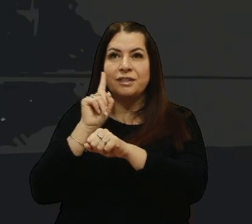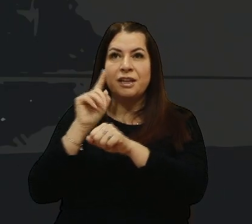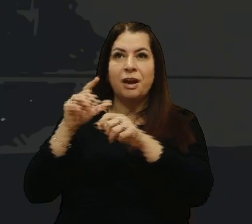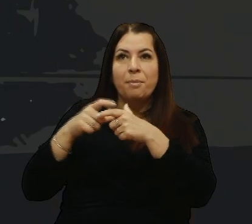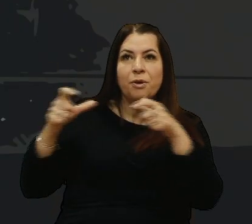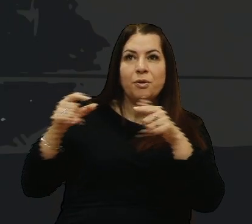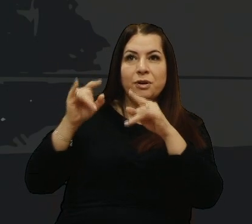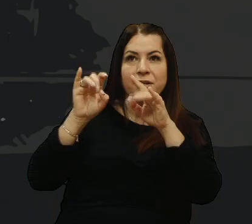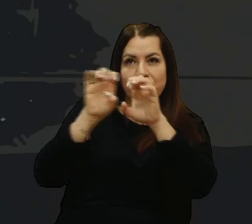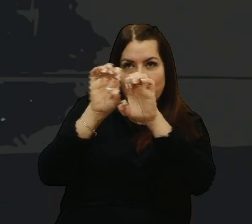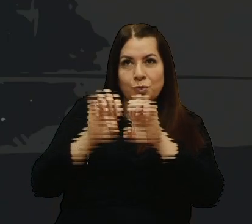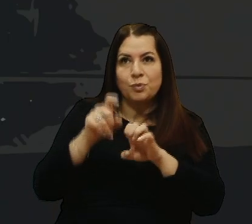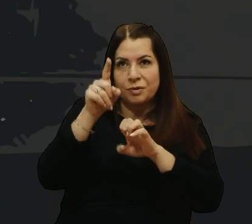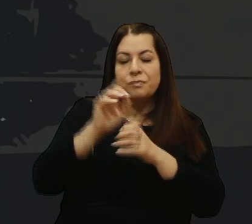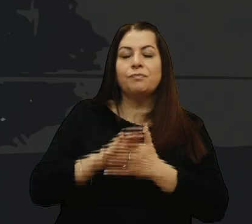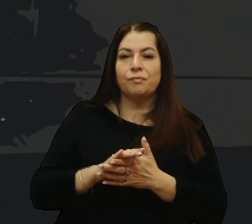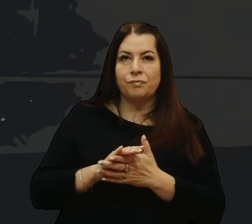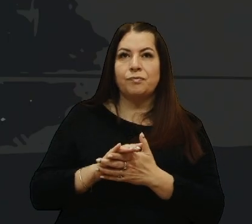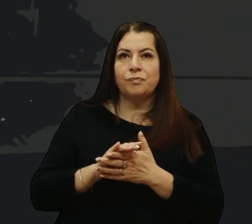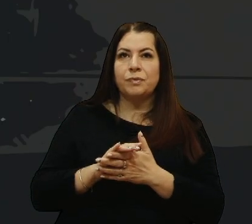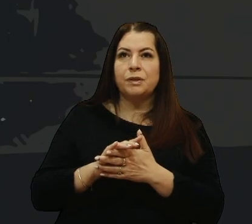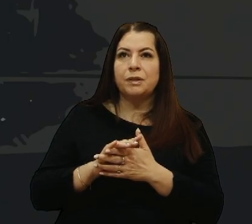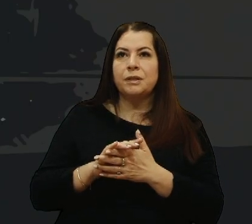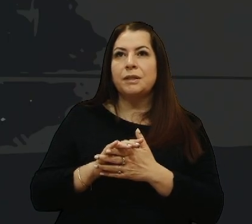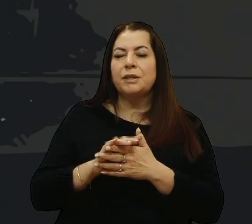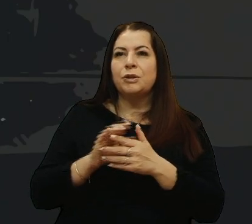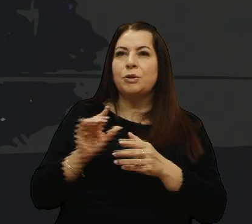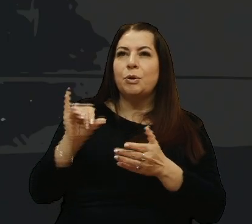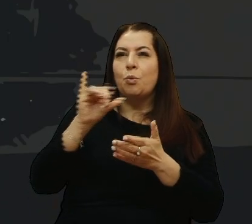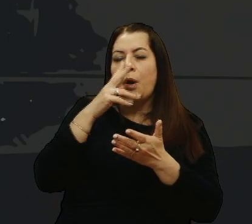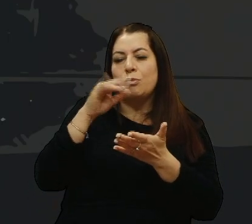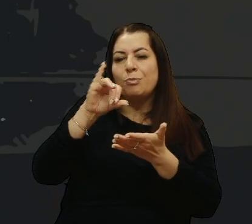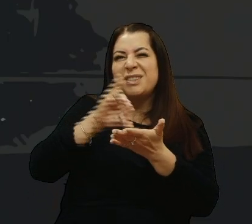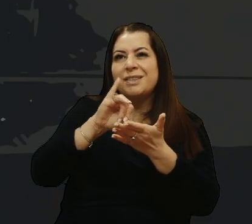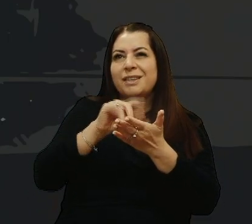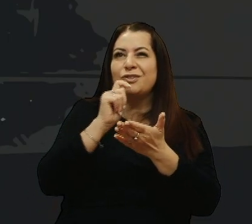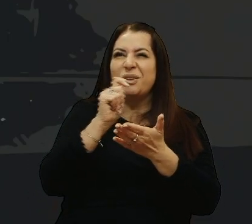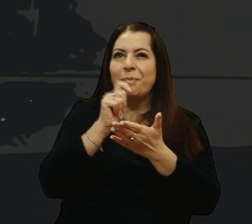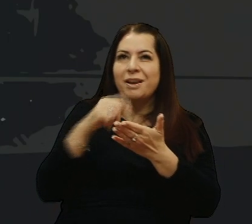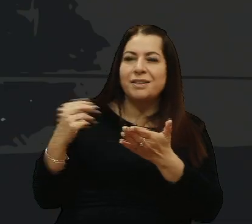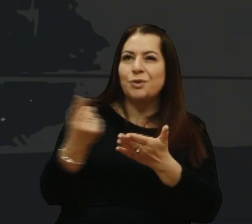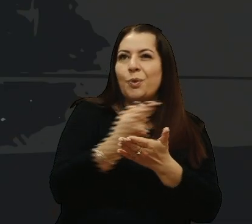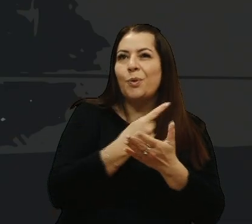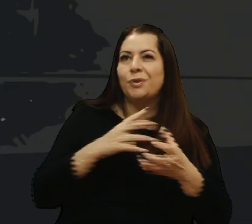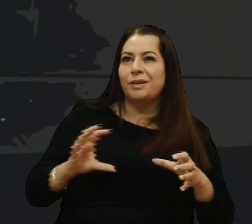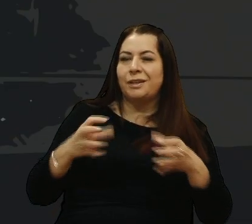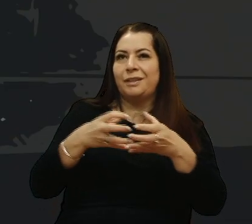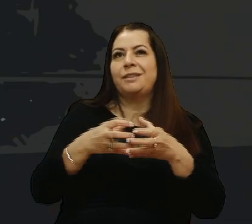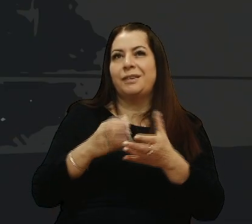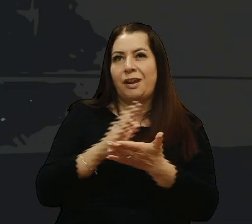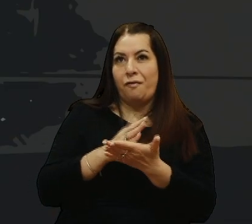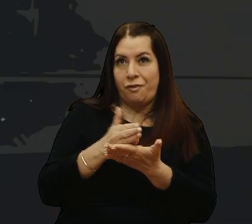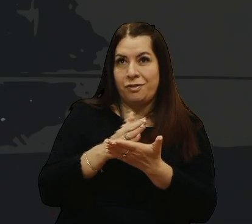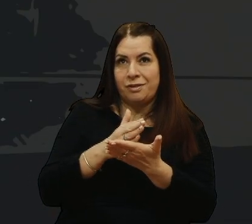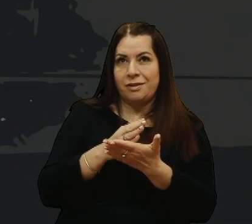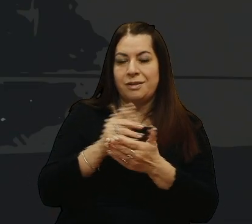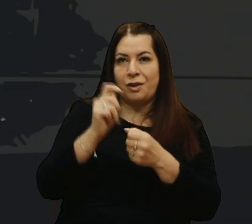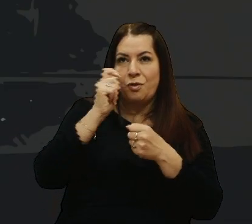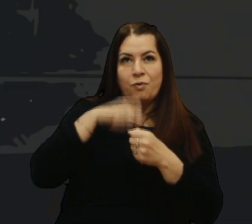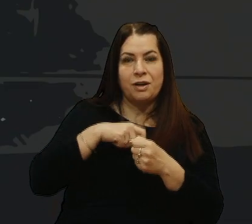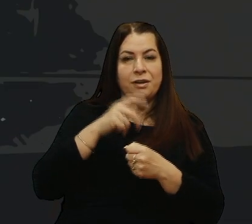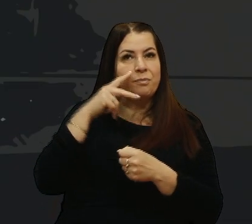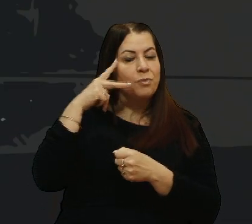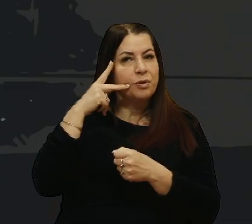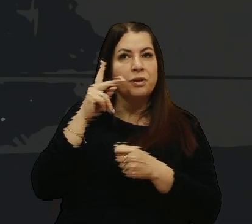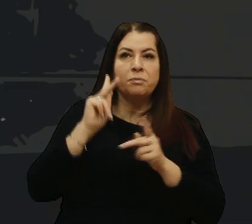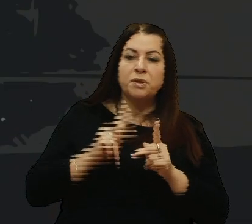estrutura, que se converteu num pequeno centro de imprensa naquele momento, lá na fronteira entre a Ucrânia e a Polônia. Ali